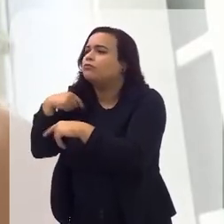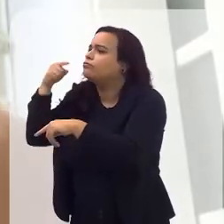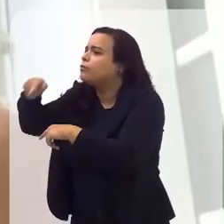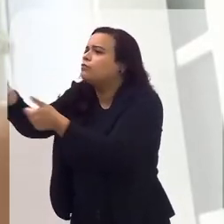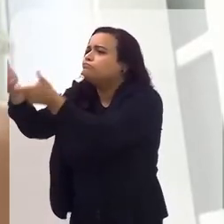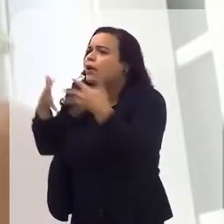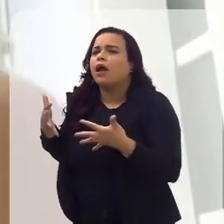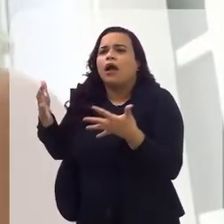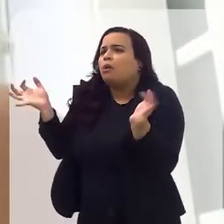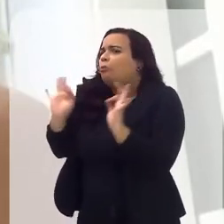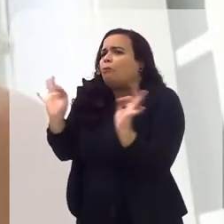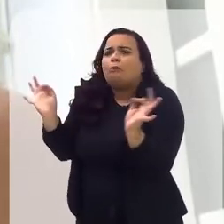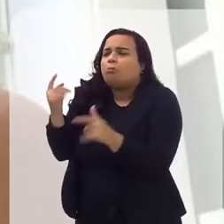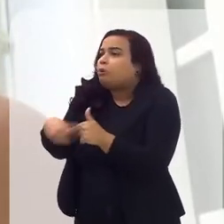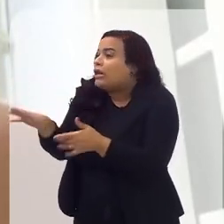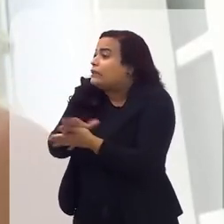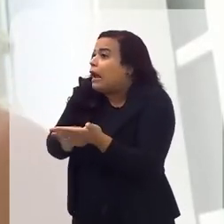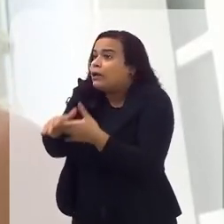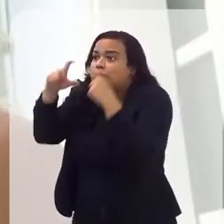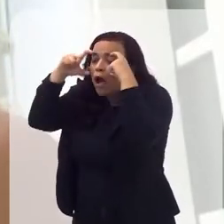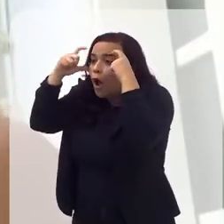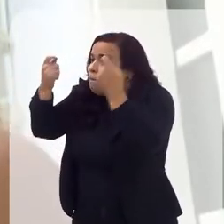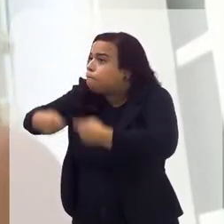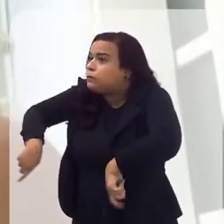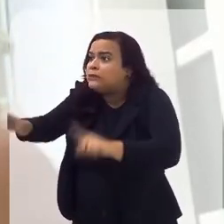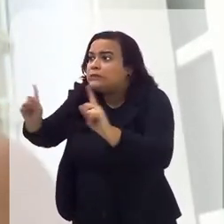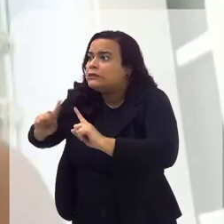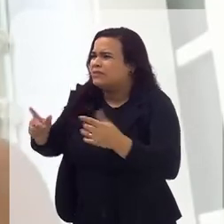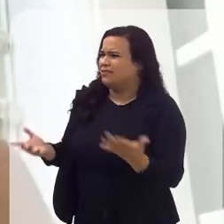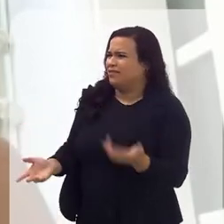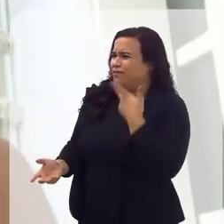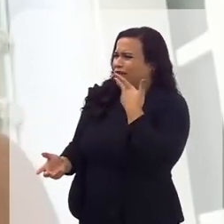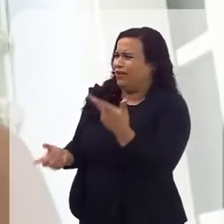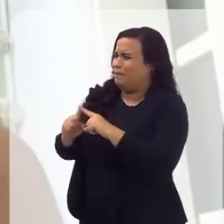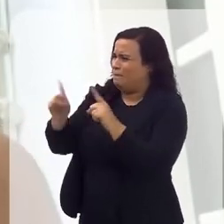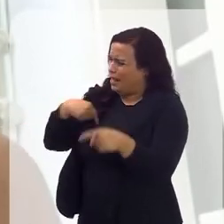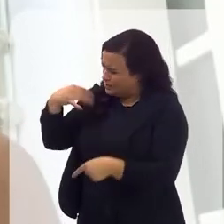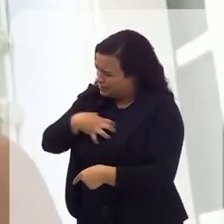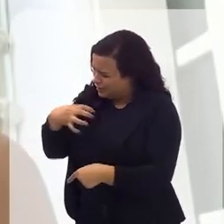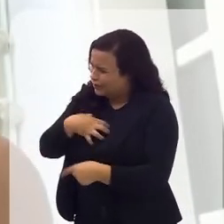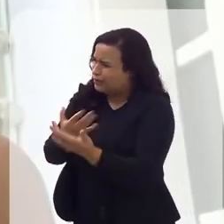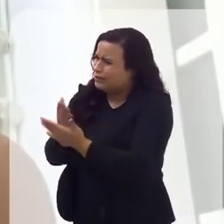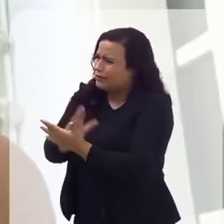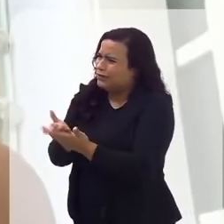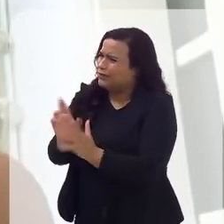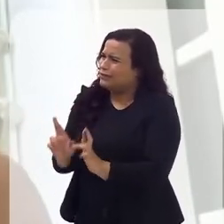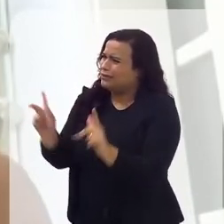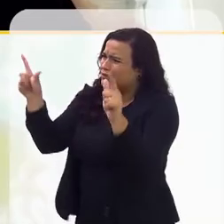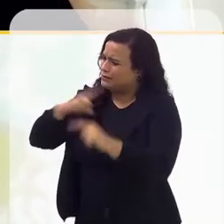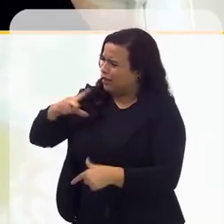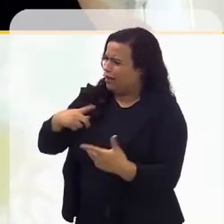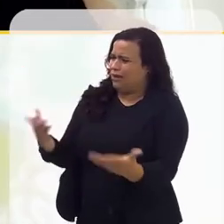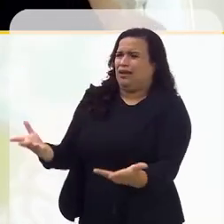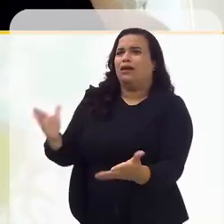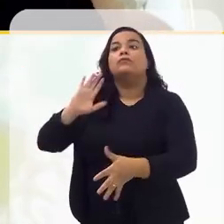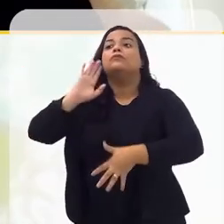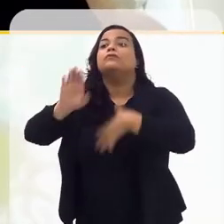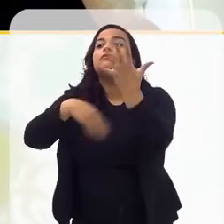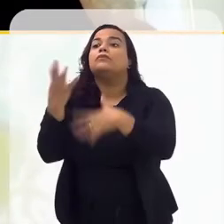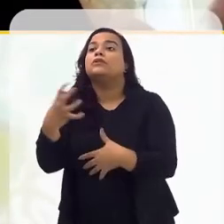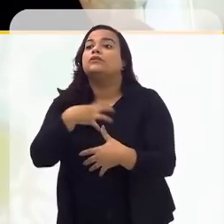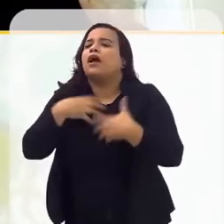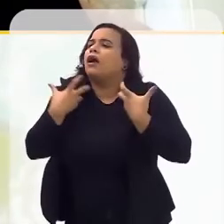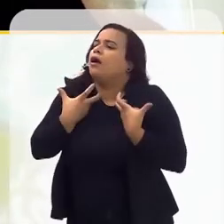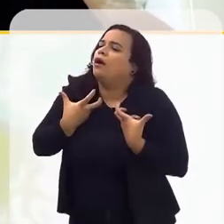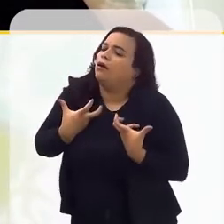nada, eu não posso te passar nenhum óculos de grau que você não tem problema. E você fala: bom, mas eu estou sentindo, alguma coisa tem. Aí você vai e depois começa